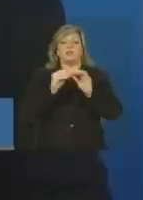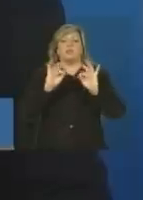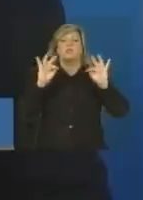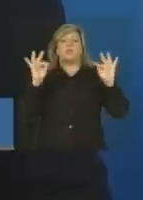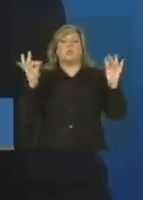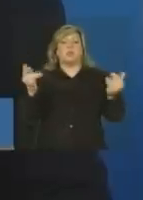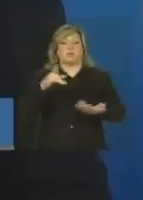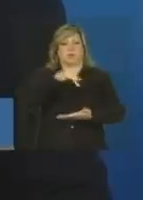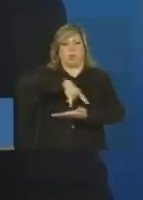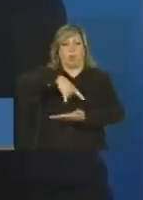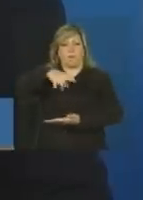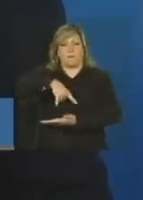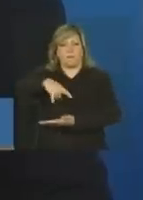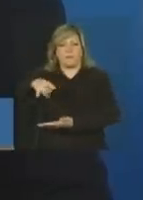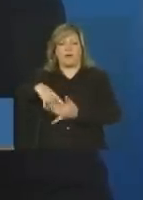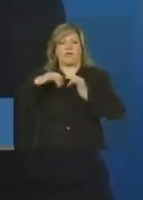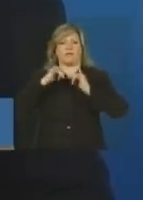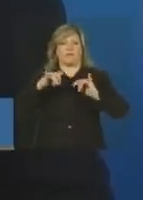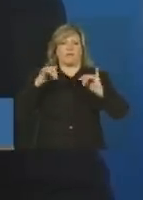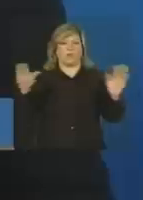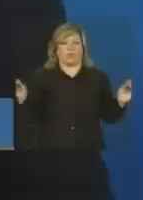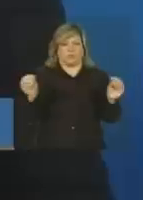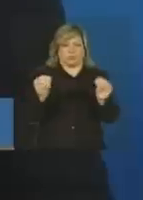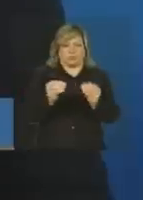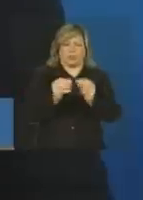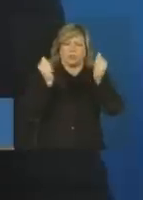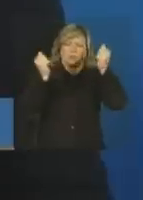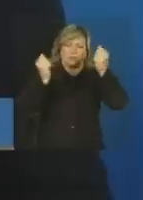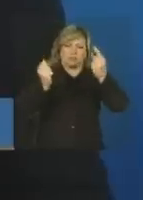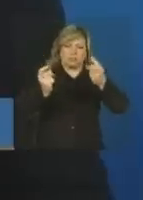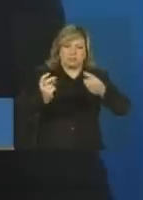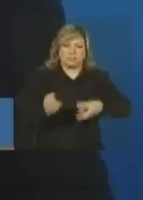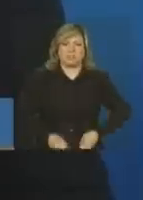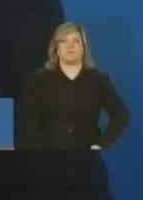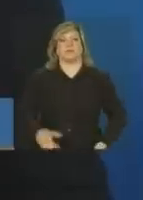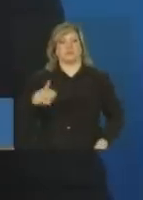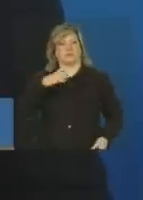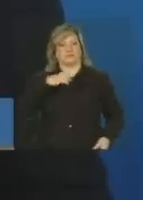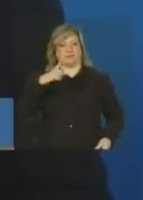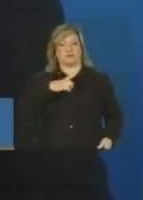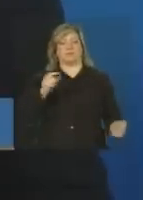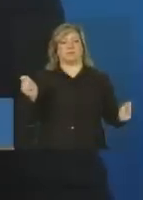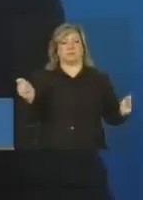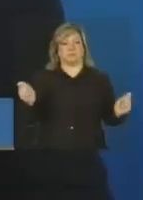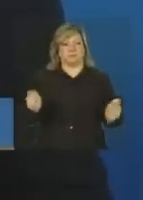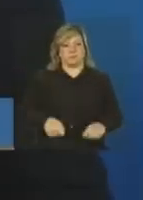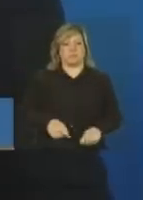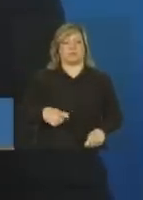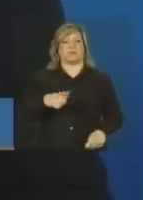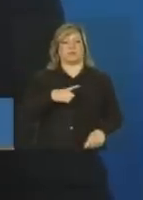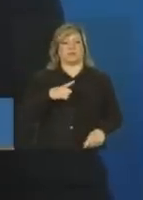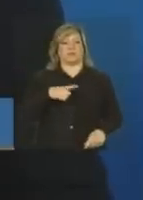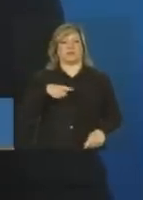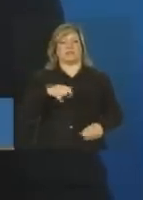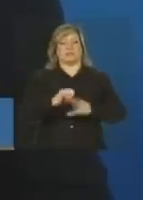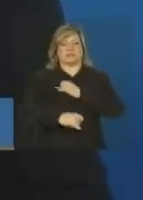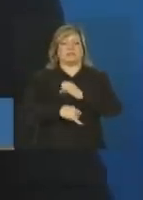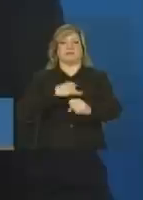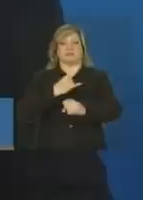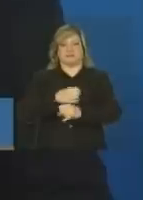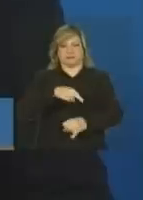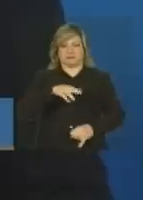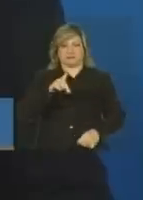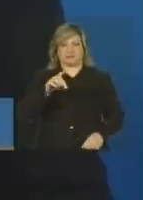toda a documentação, né? Relatar no demonstrativo que está disponibilizado no site